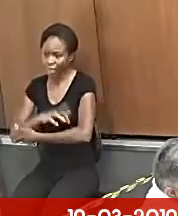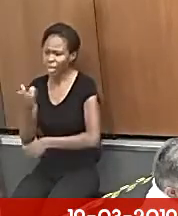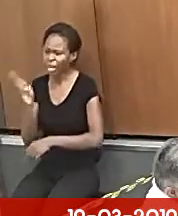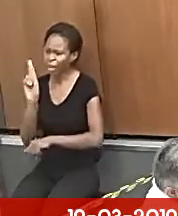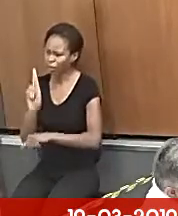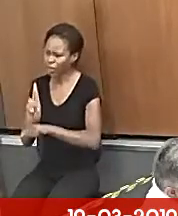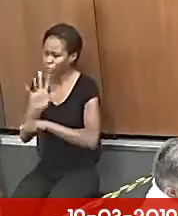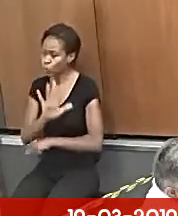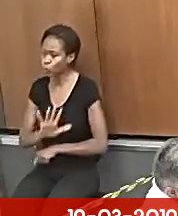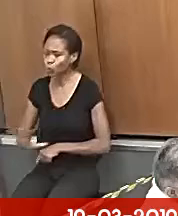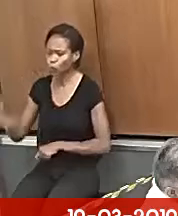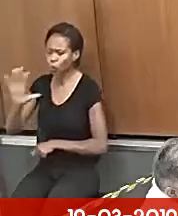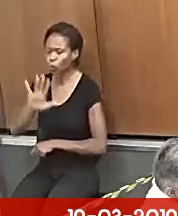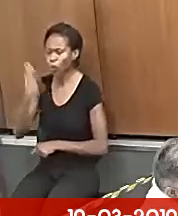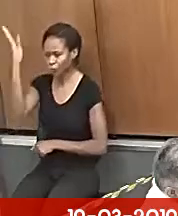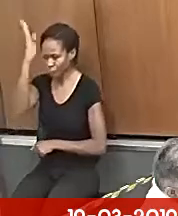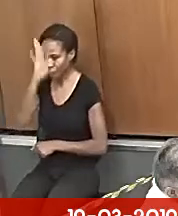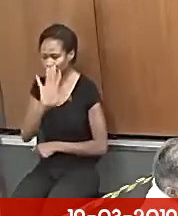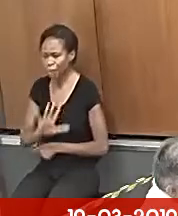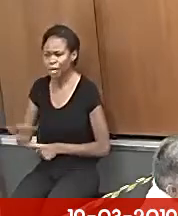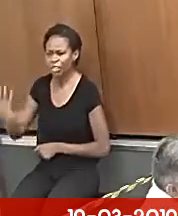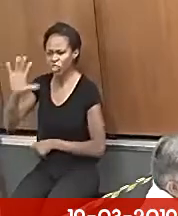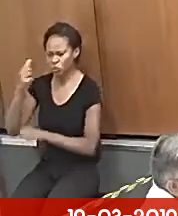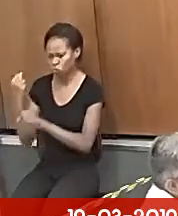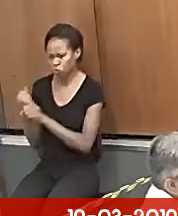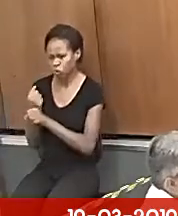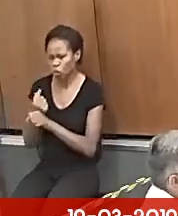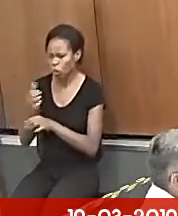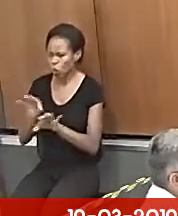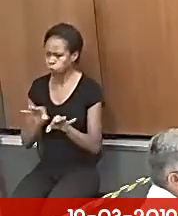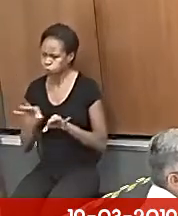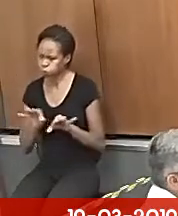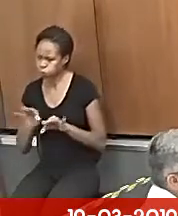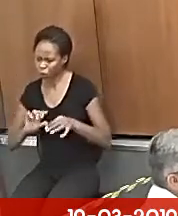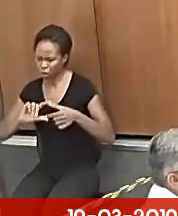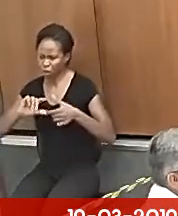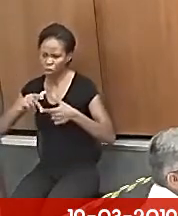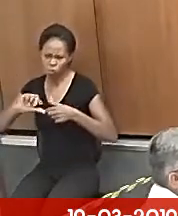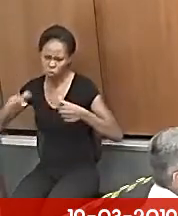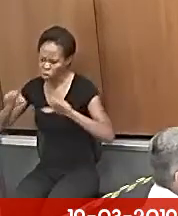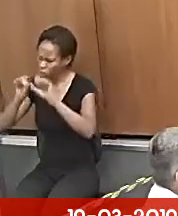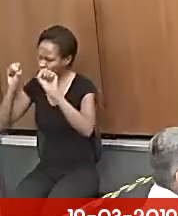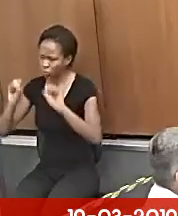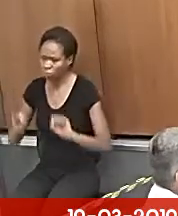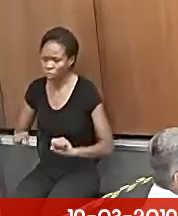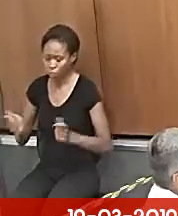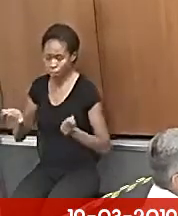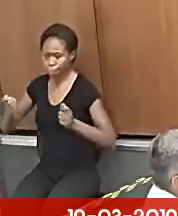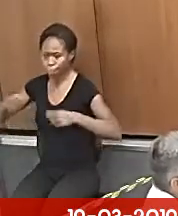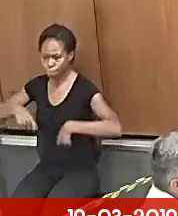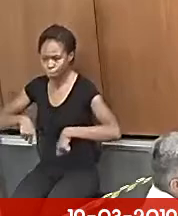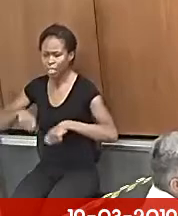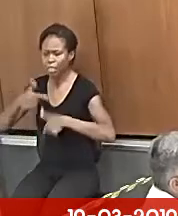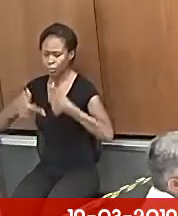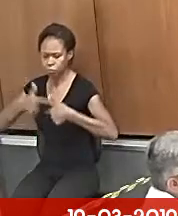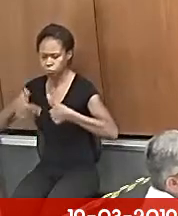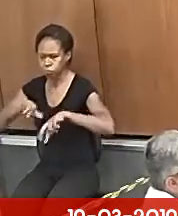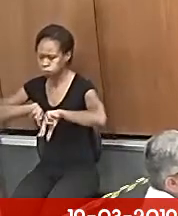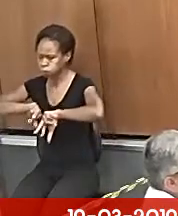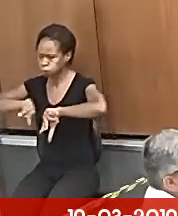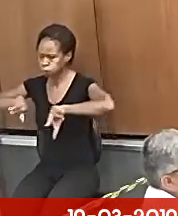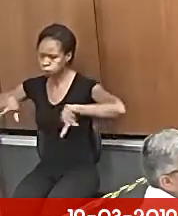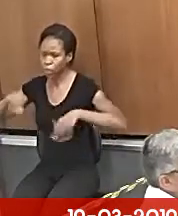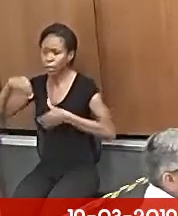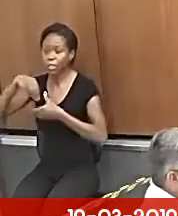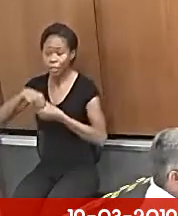no brasil é pela sua construção tanto em estrutura física quanto incompetência técnica entanto trabalho que eles